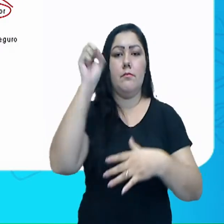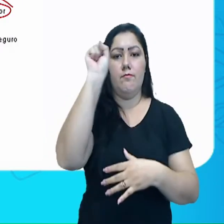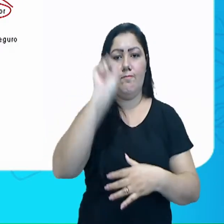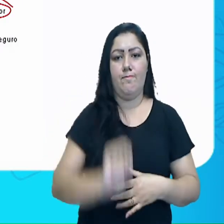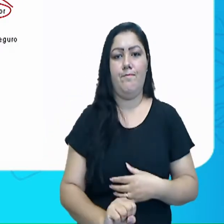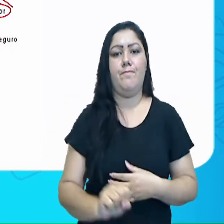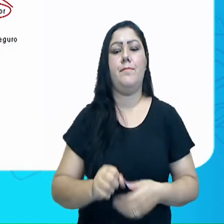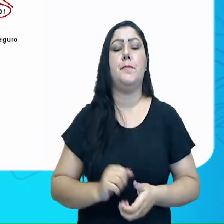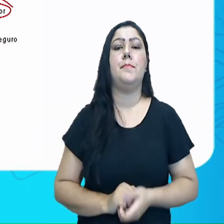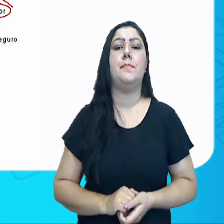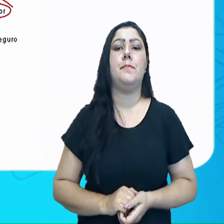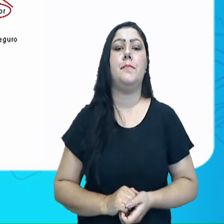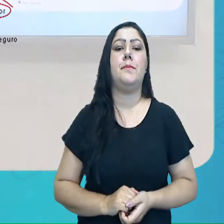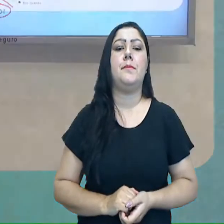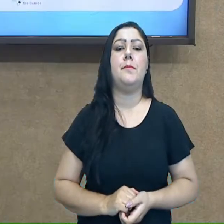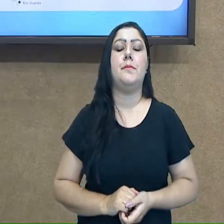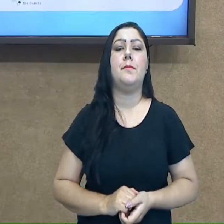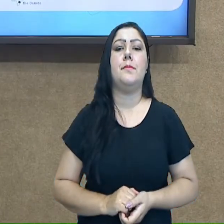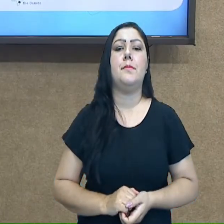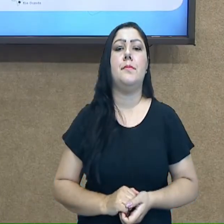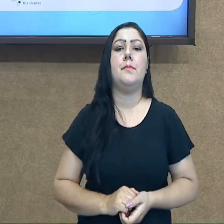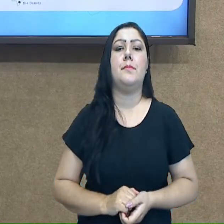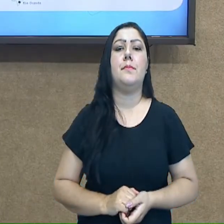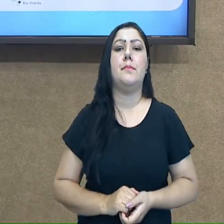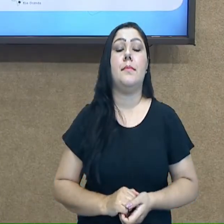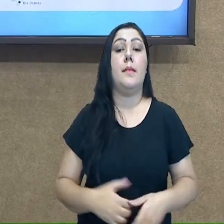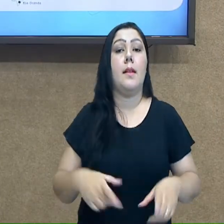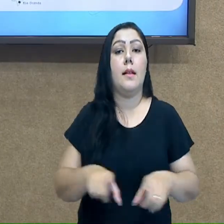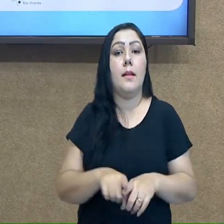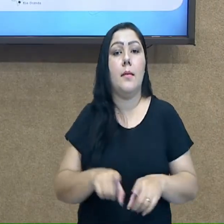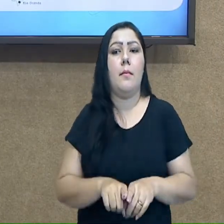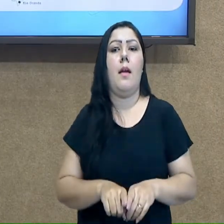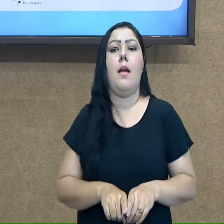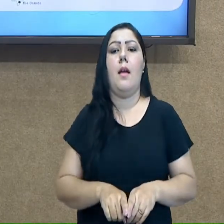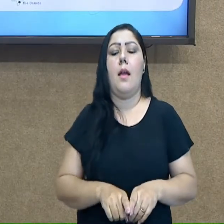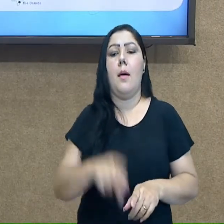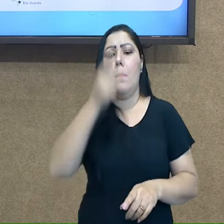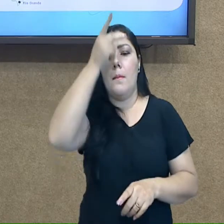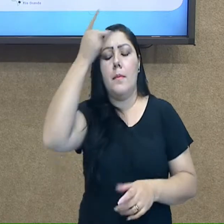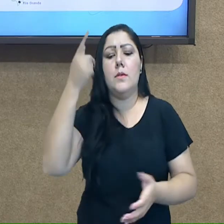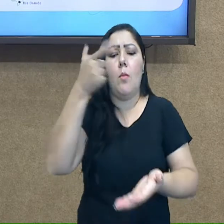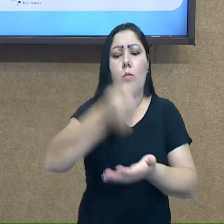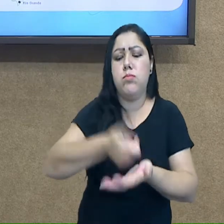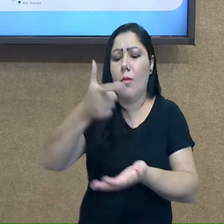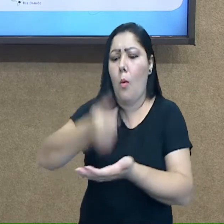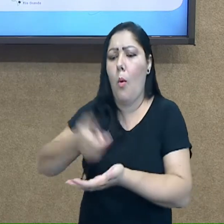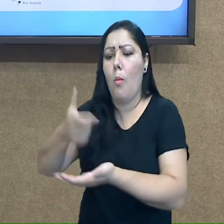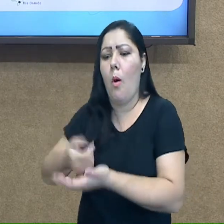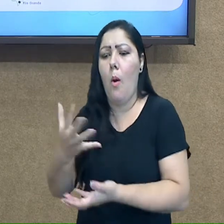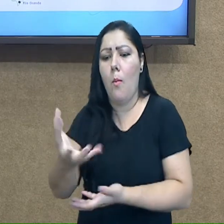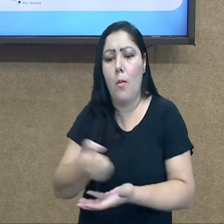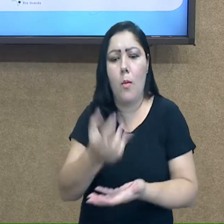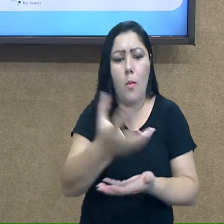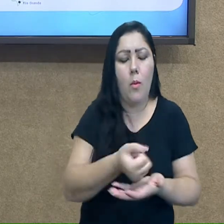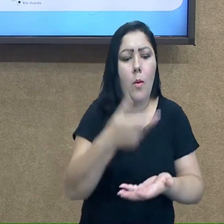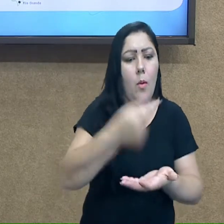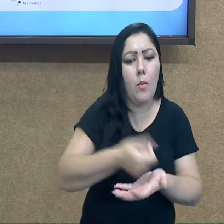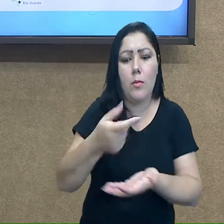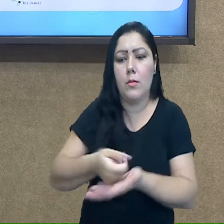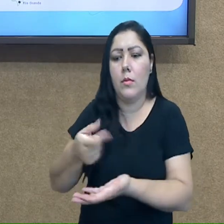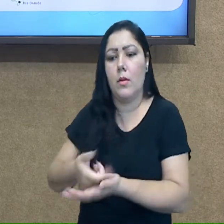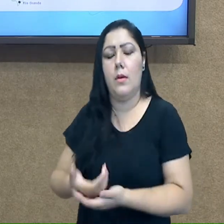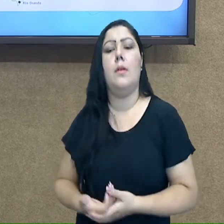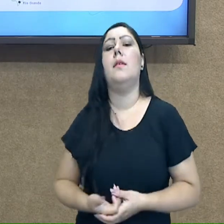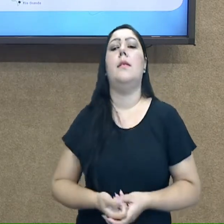observar que consolidou um consumo tanto no comércio